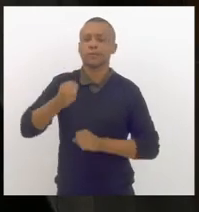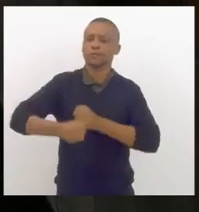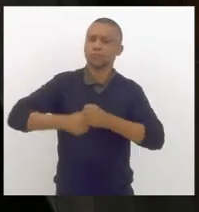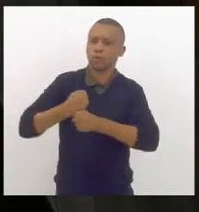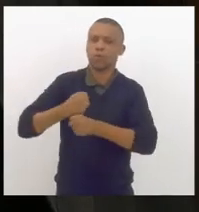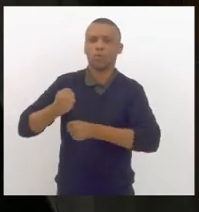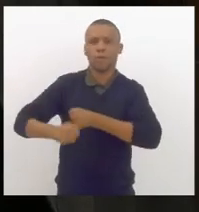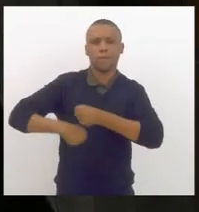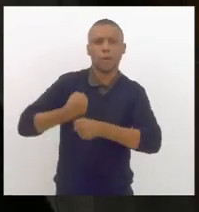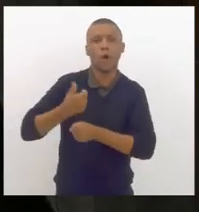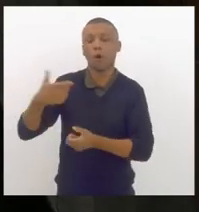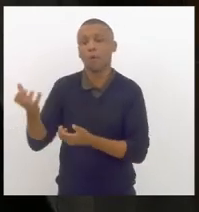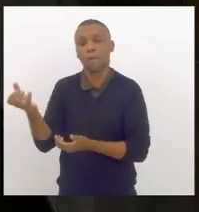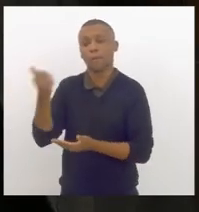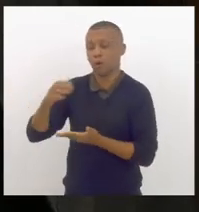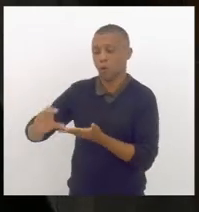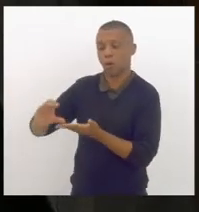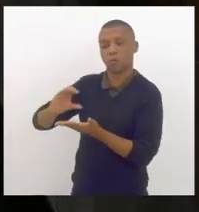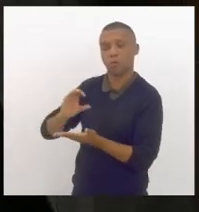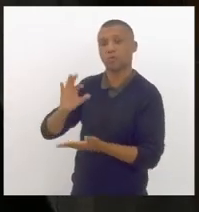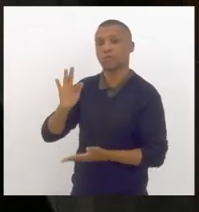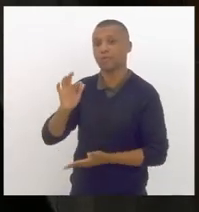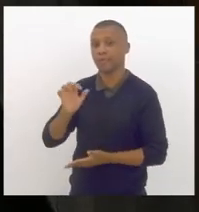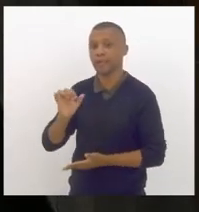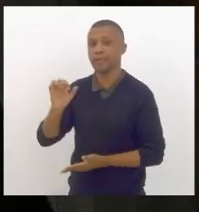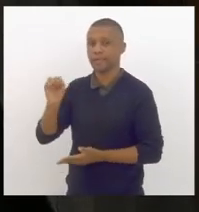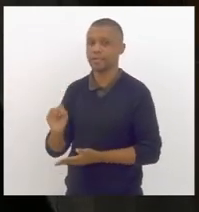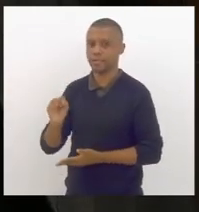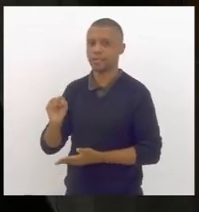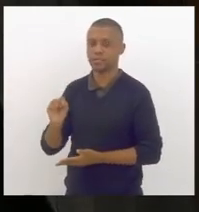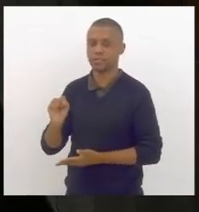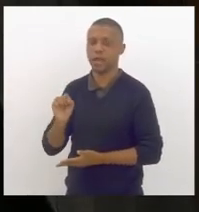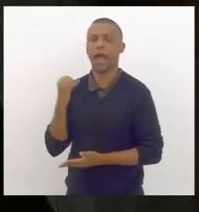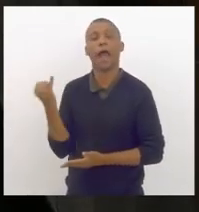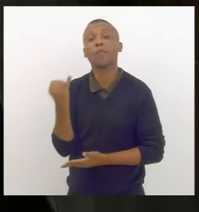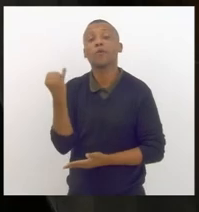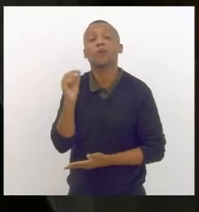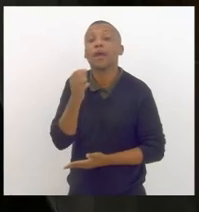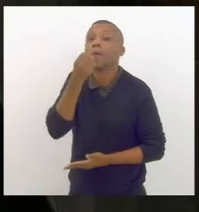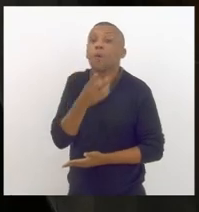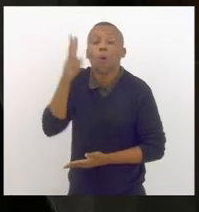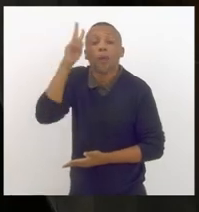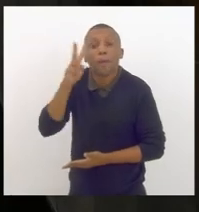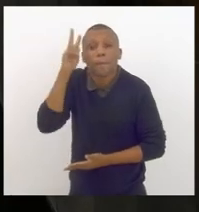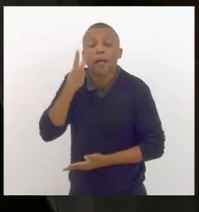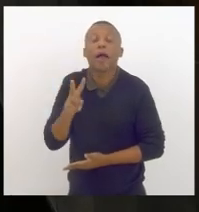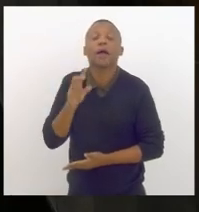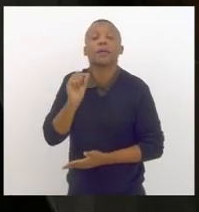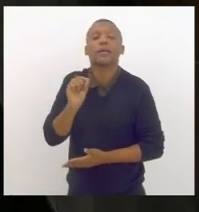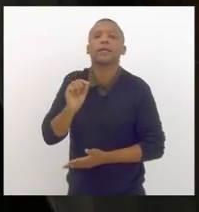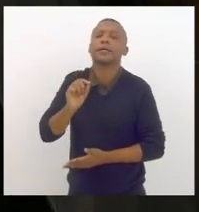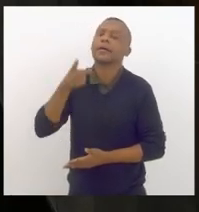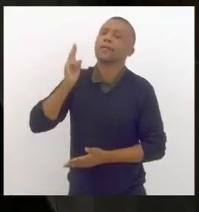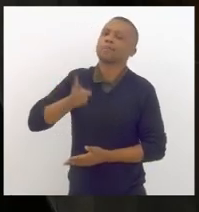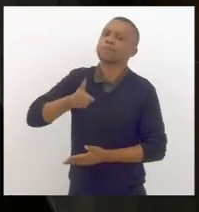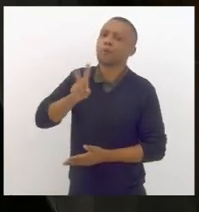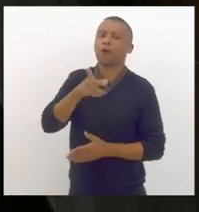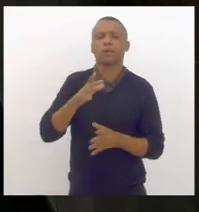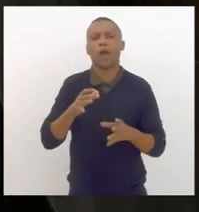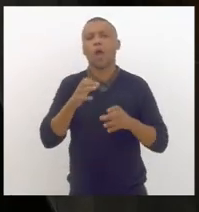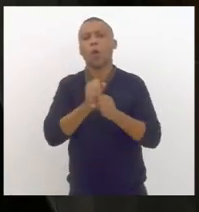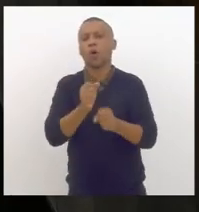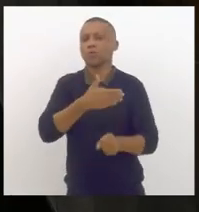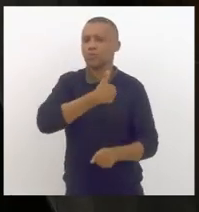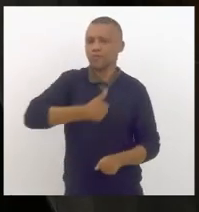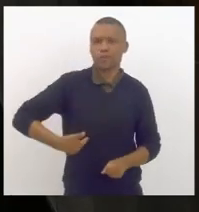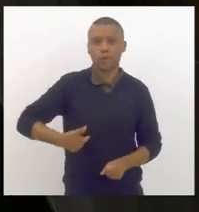ano, os recursos do FEIS. Aliás, é bom lembrar que todas as vezes em que as contas dos governadores,